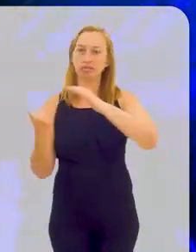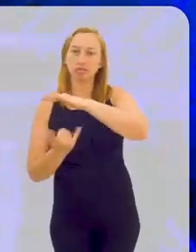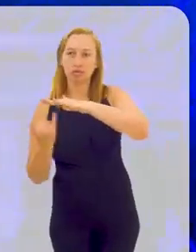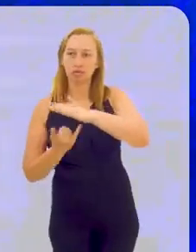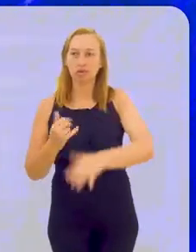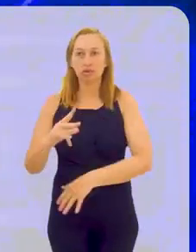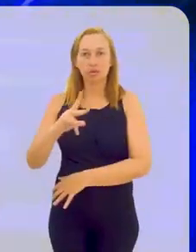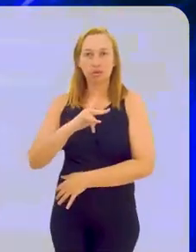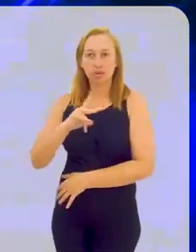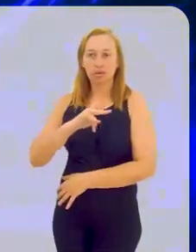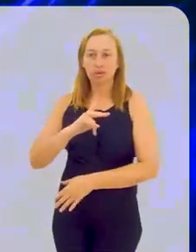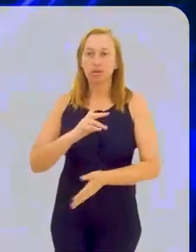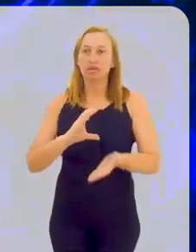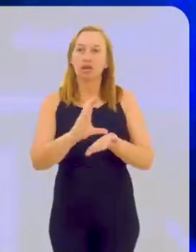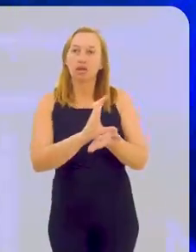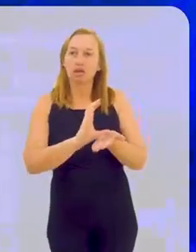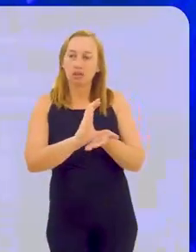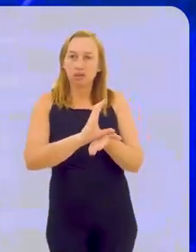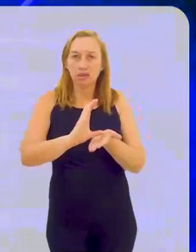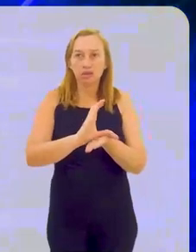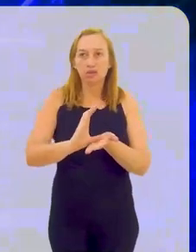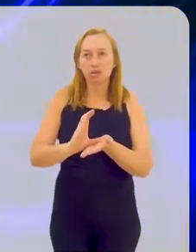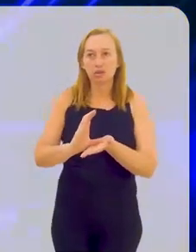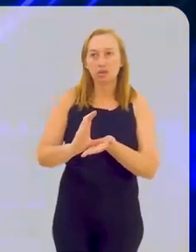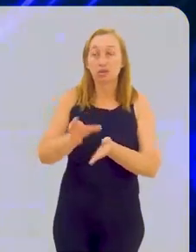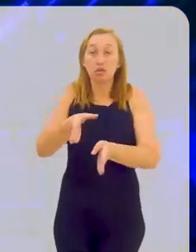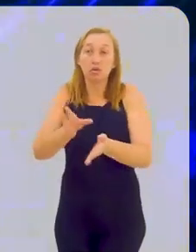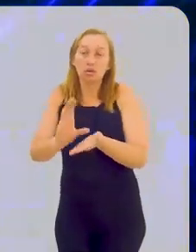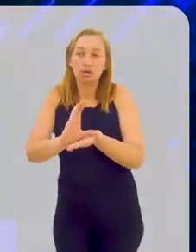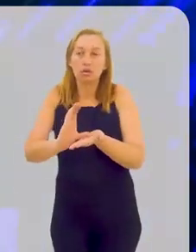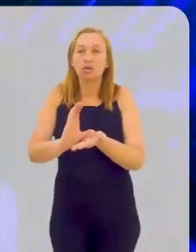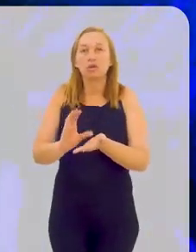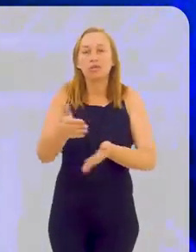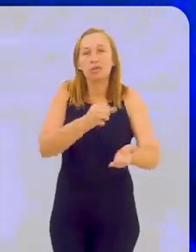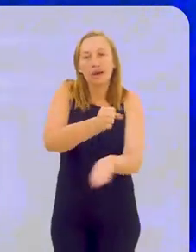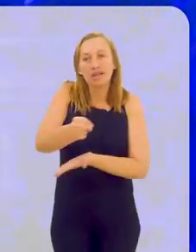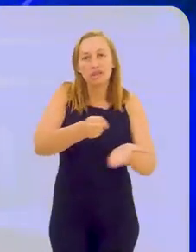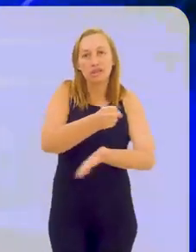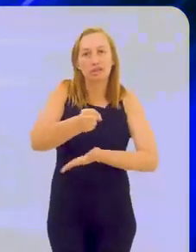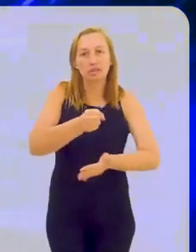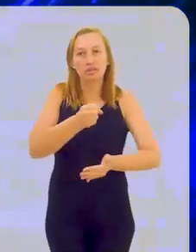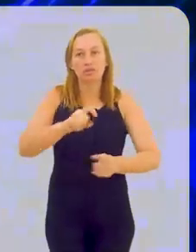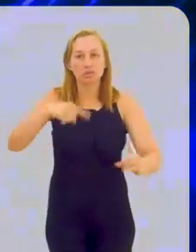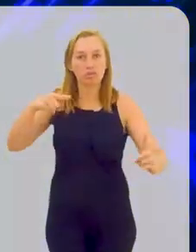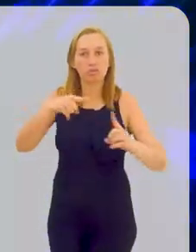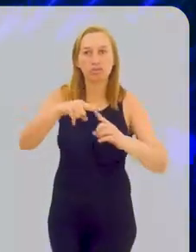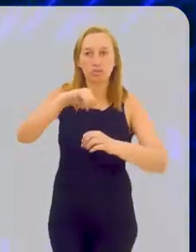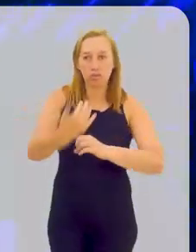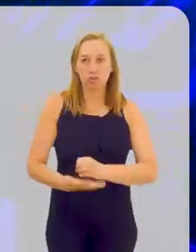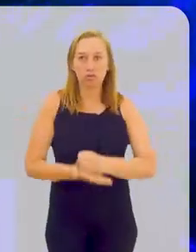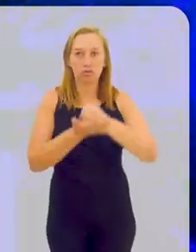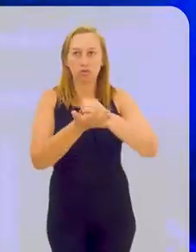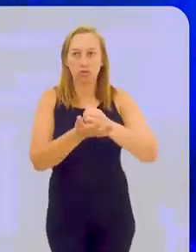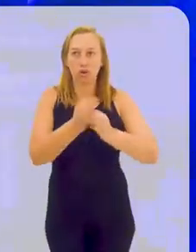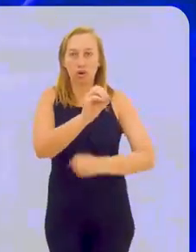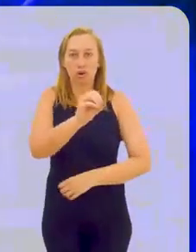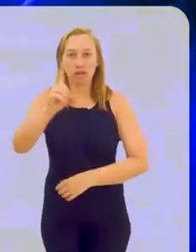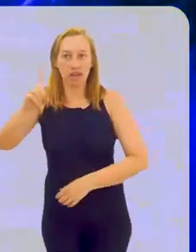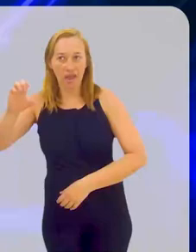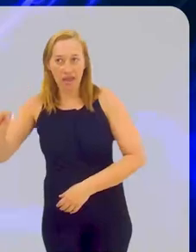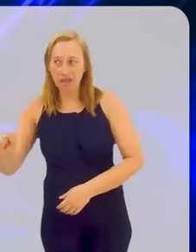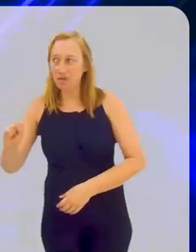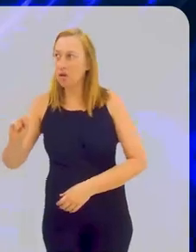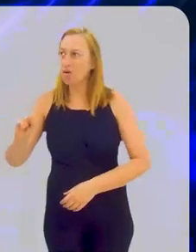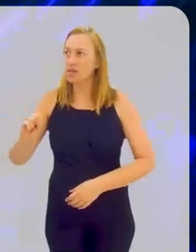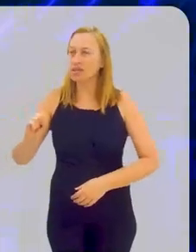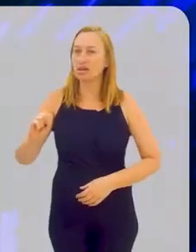privadas associações e conselhos para a construção de uma agenda baseada nos objetivos do desenvolvimento sustentável as